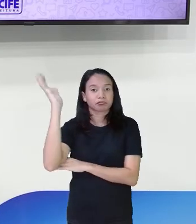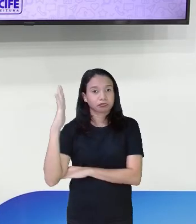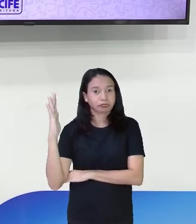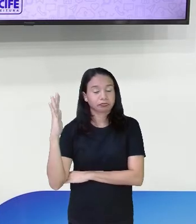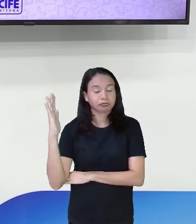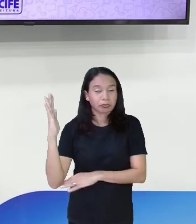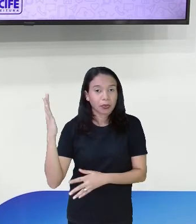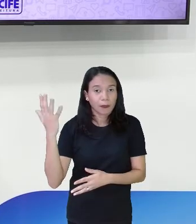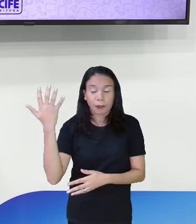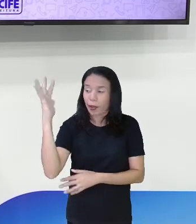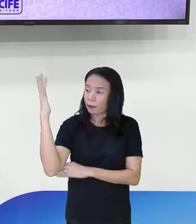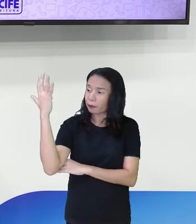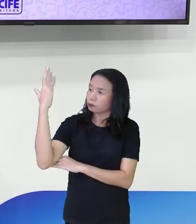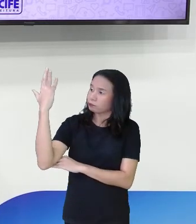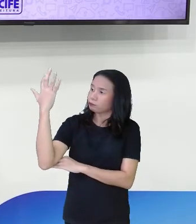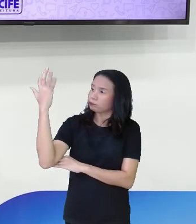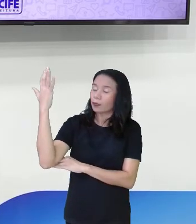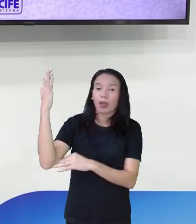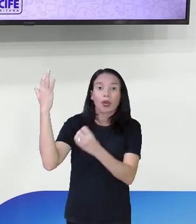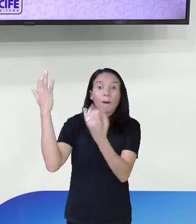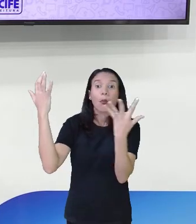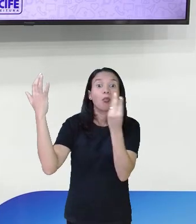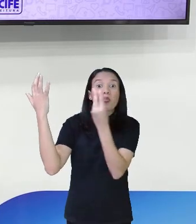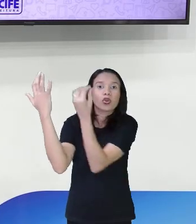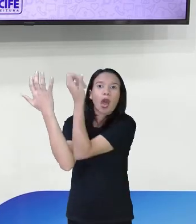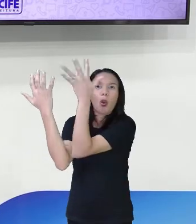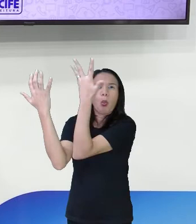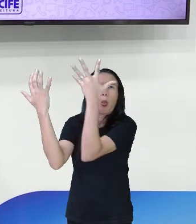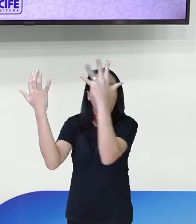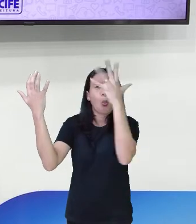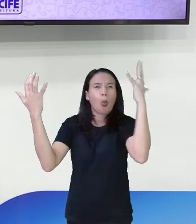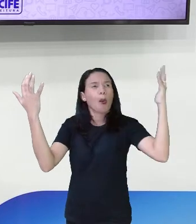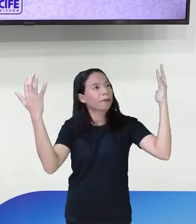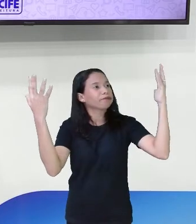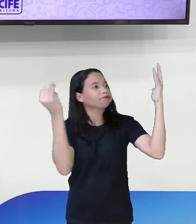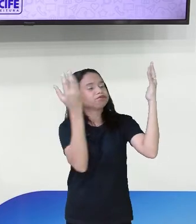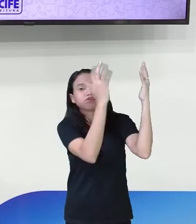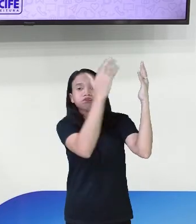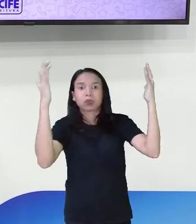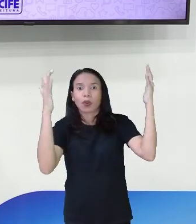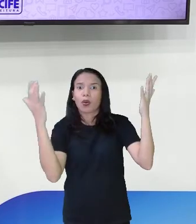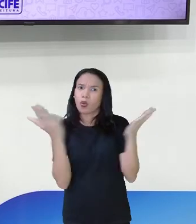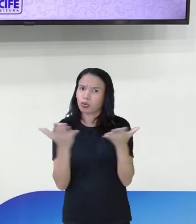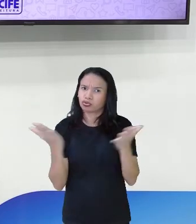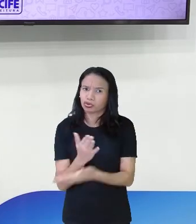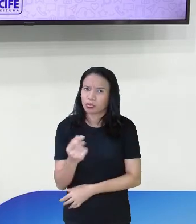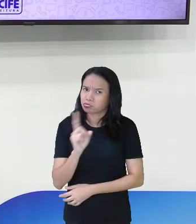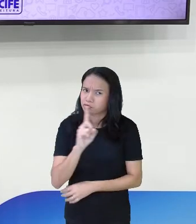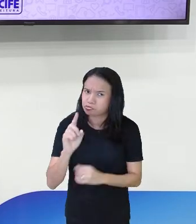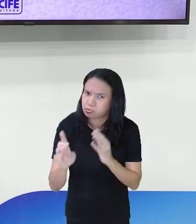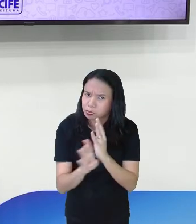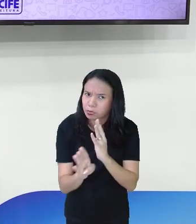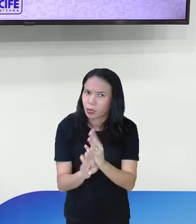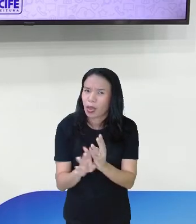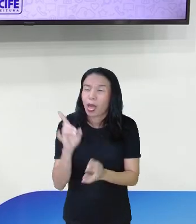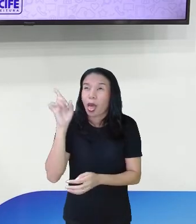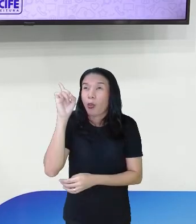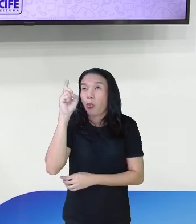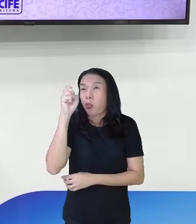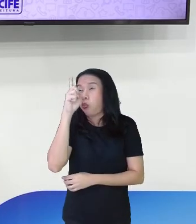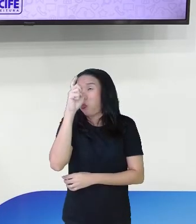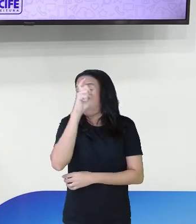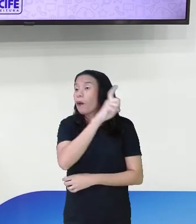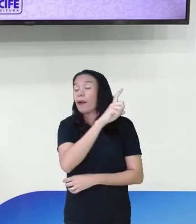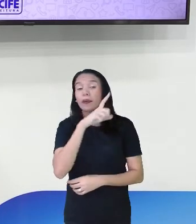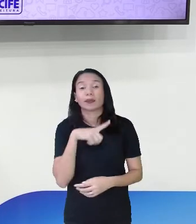Brasil, por conta de uma grande quantidade da árvore, que é o pau-brasil. Hoje, é difícil encontrá-la. Existe todo